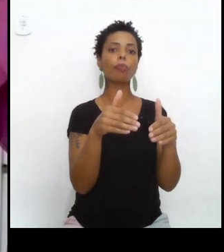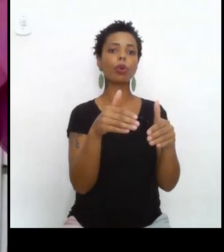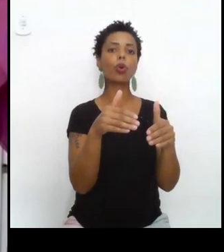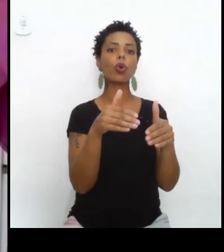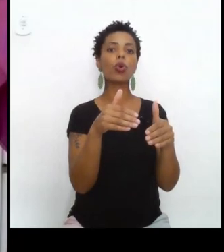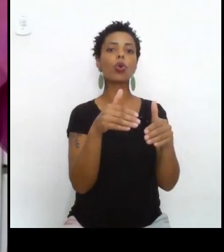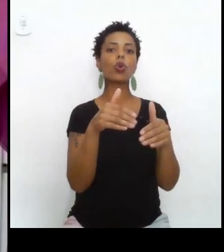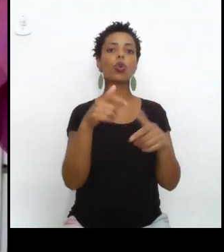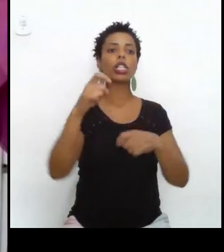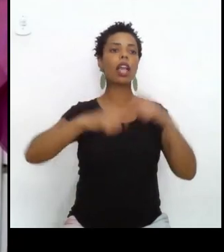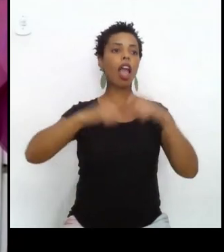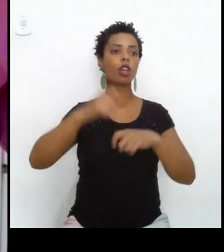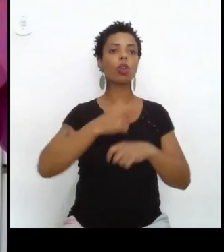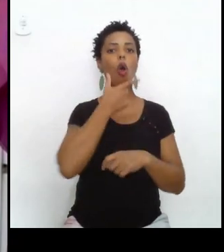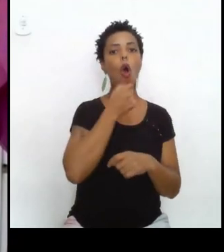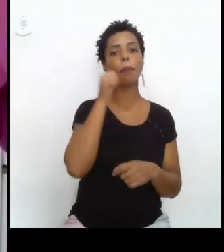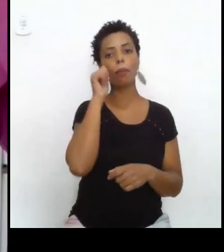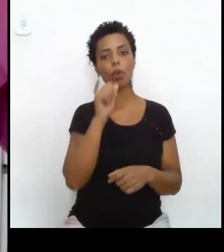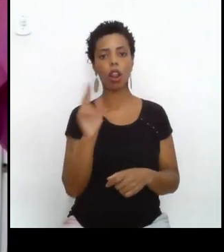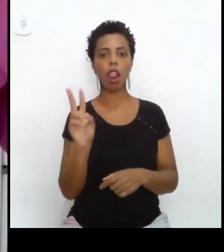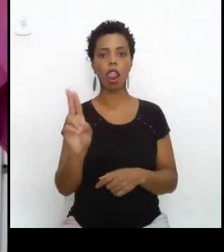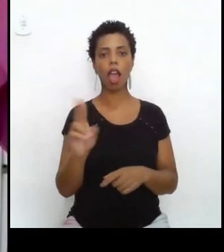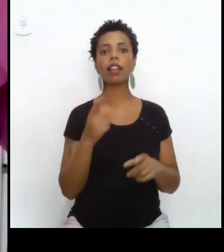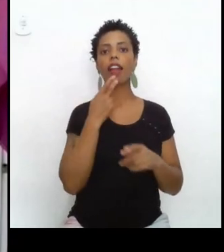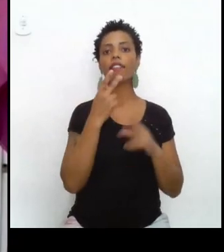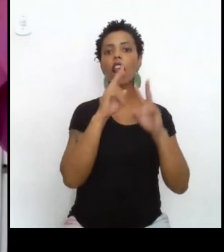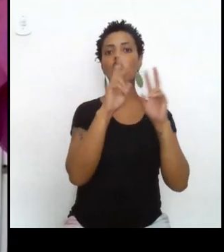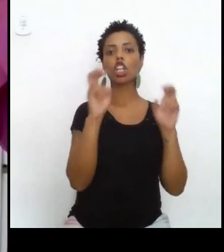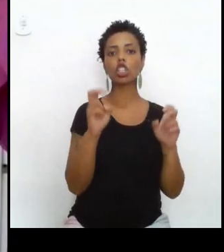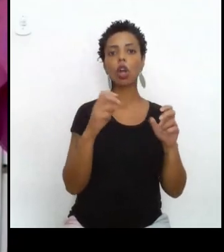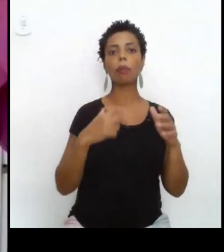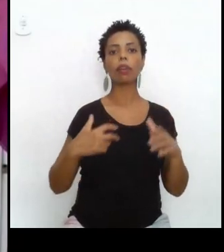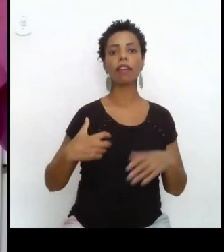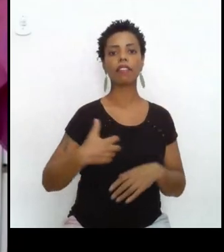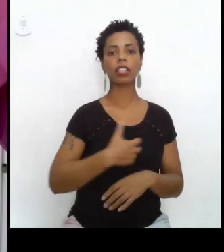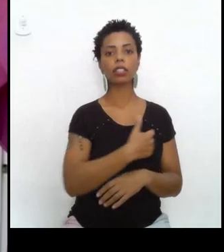gente fala das dificuldades da fertilização em vidro 1